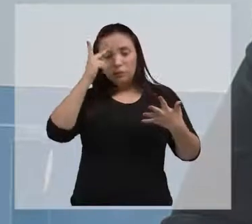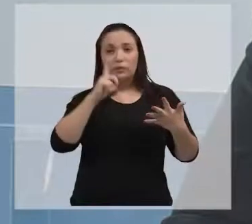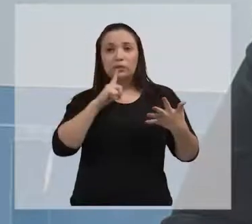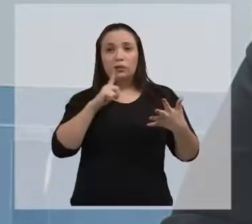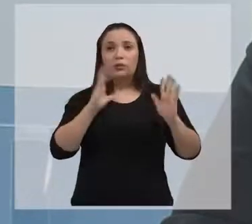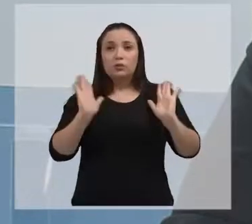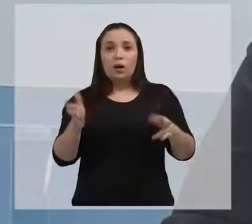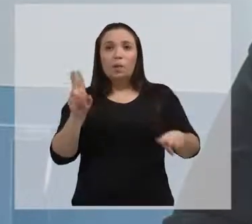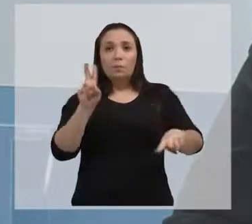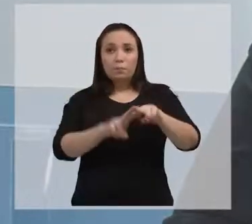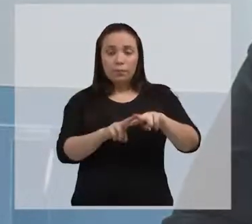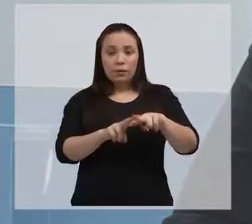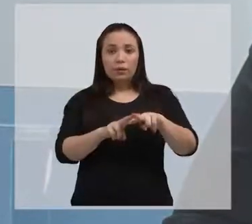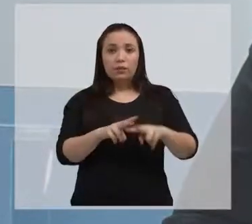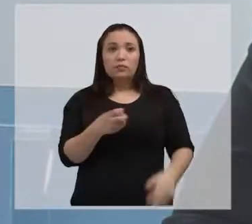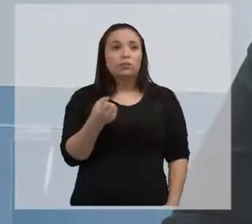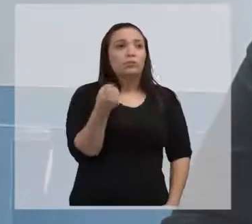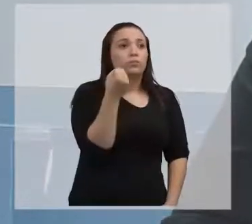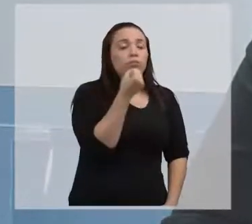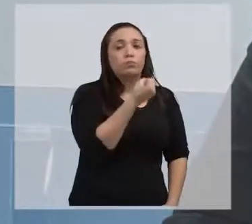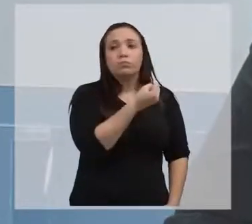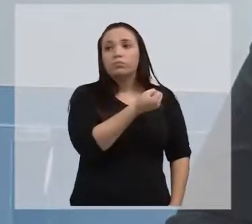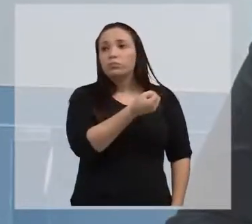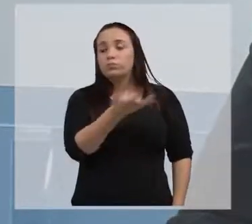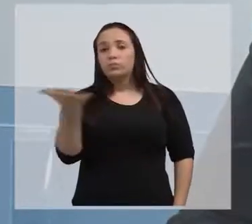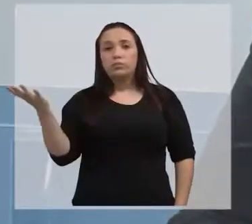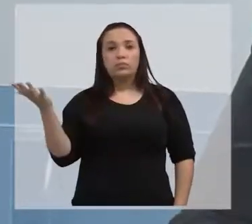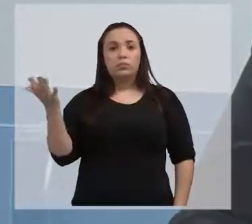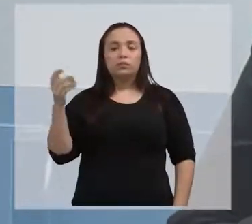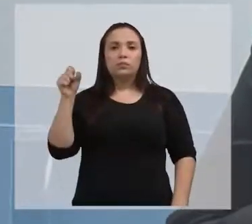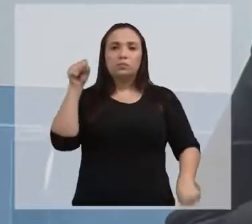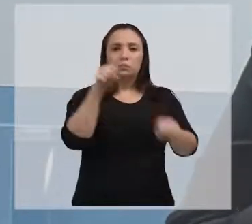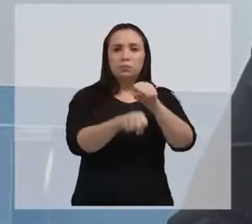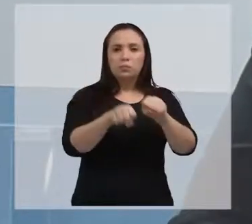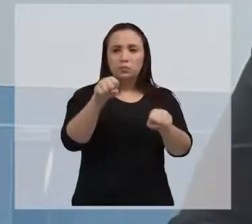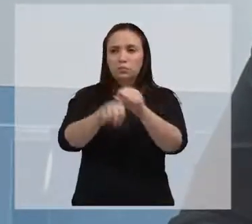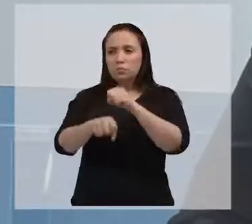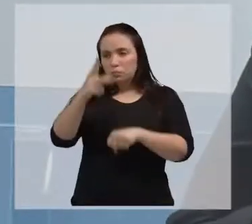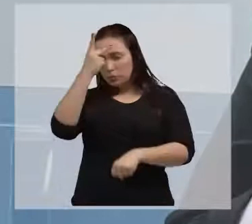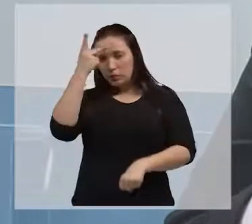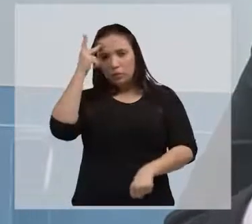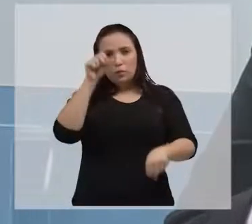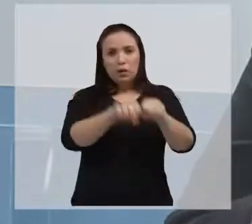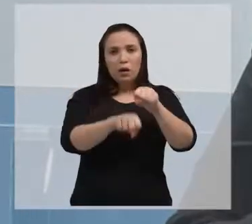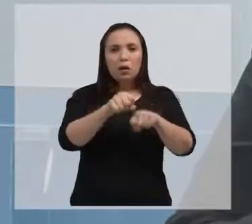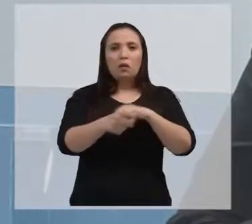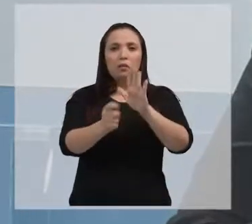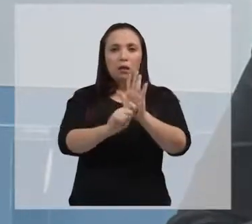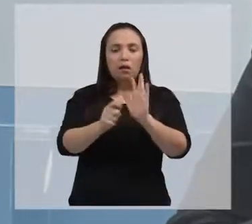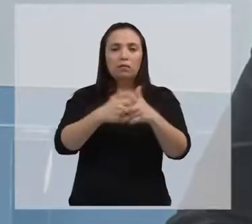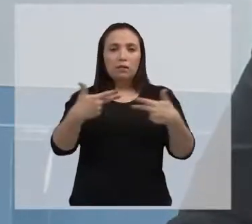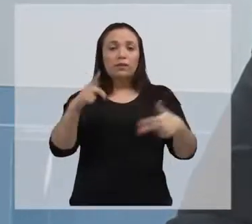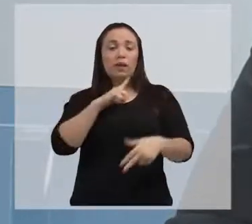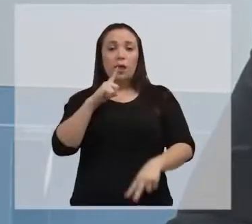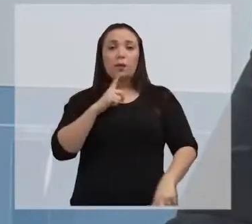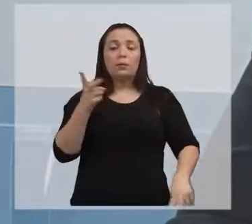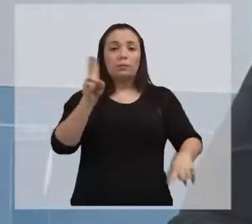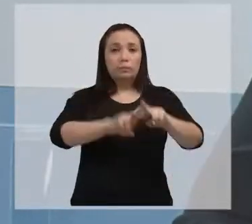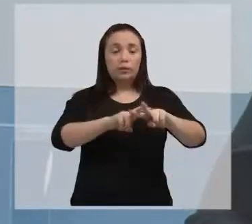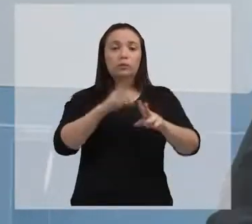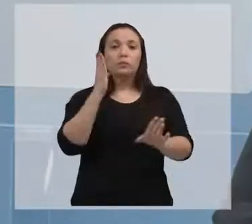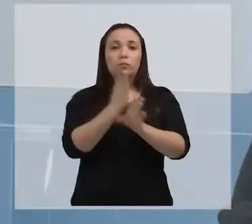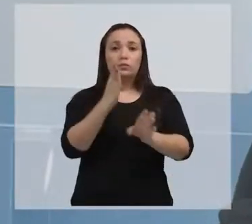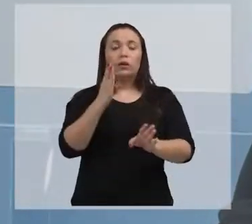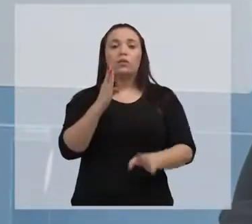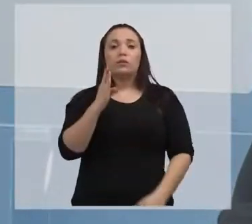ou seja, até milhares de pessoas, ou seja, assassinos, latrocidas, traficantes, estão presos devido à segunda